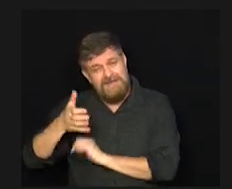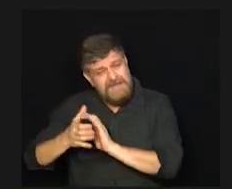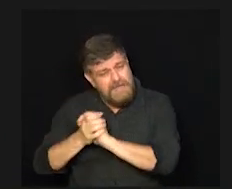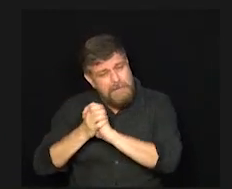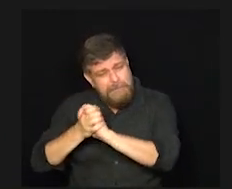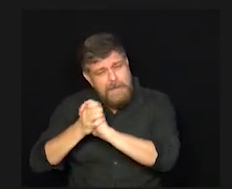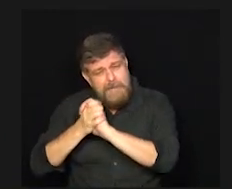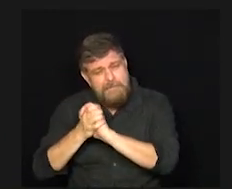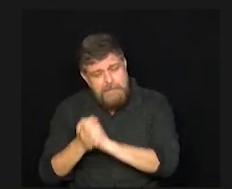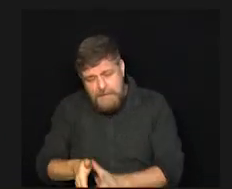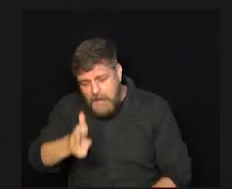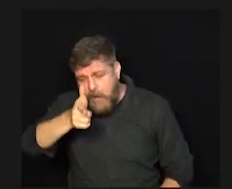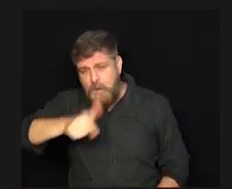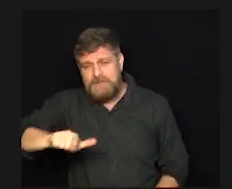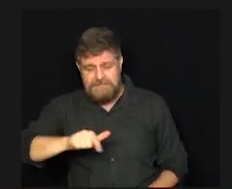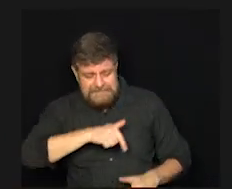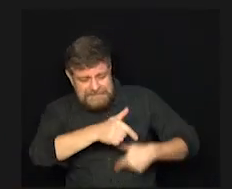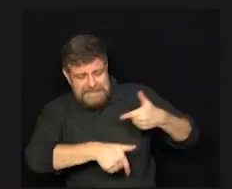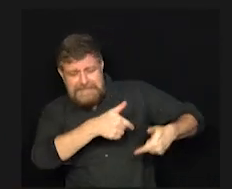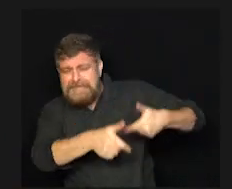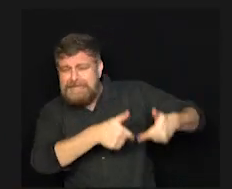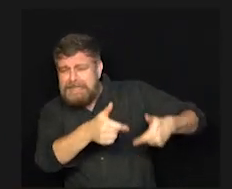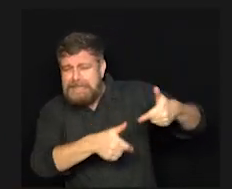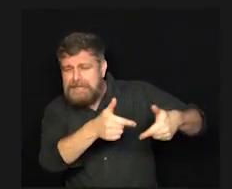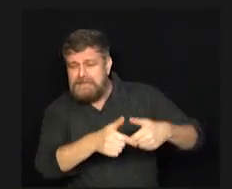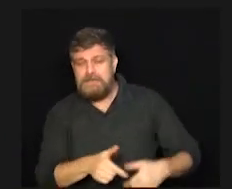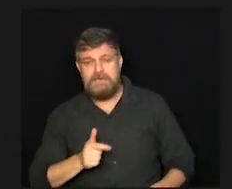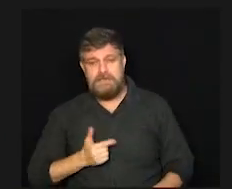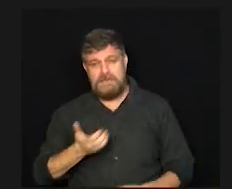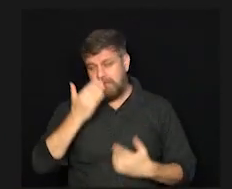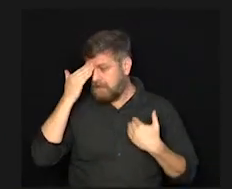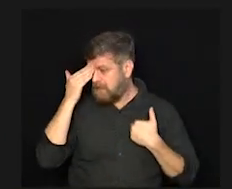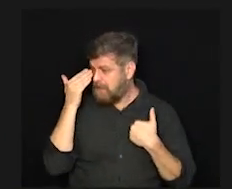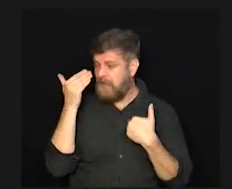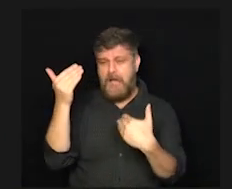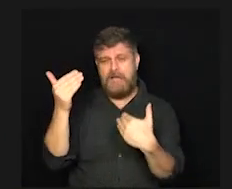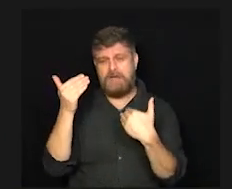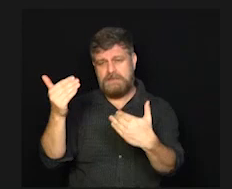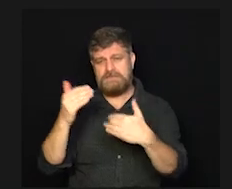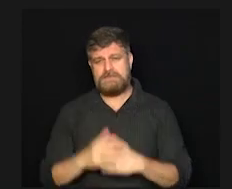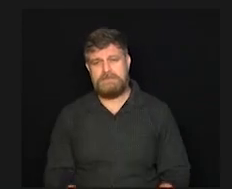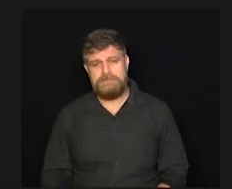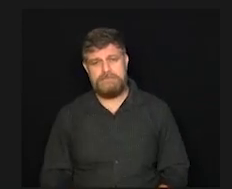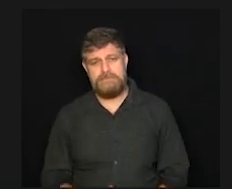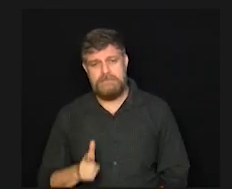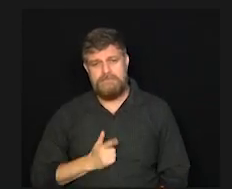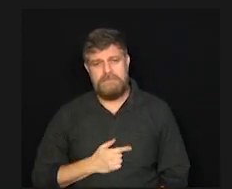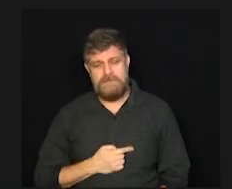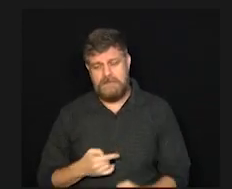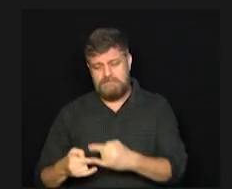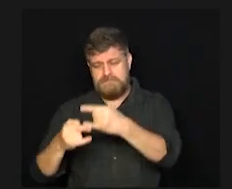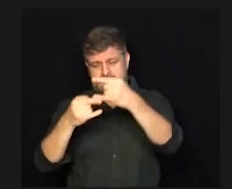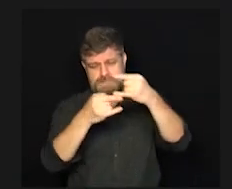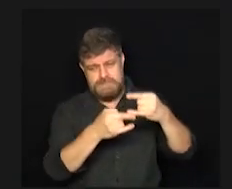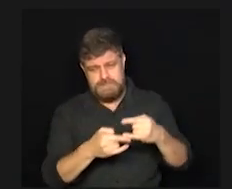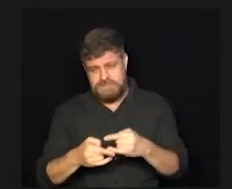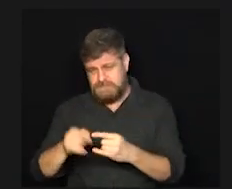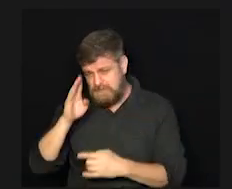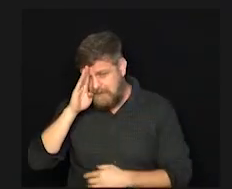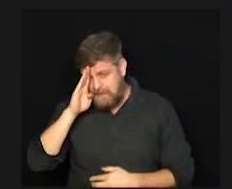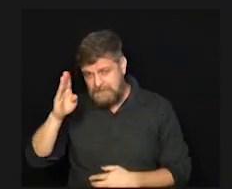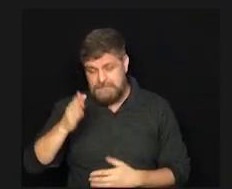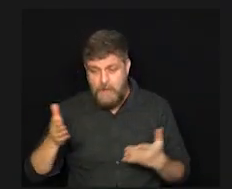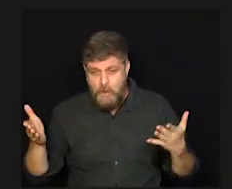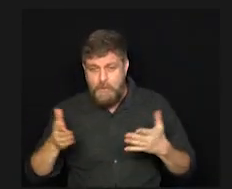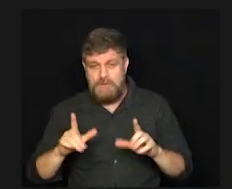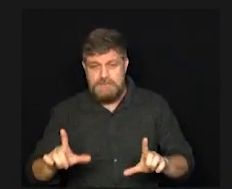mais uma vez, aos trabalhos dessa comissão e agradecer muito aos participantes, em especial esses de hoje,